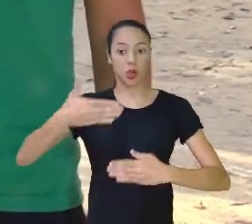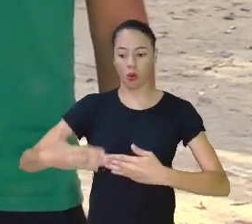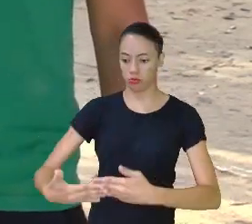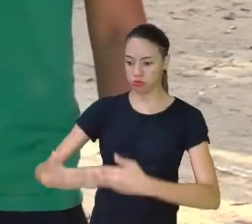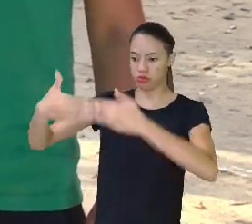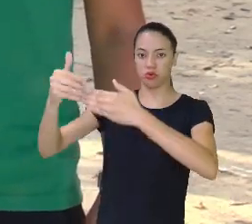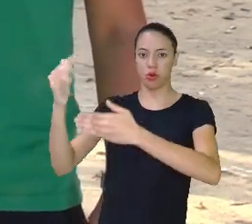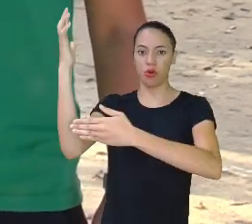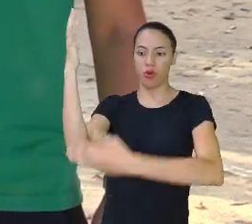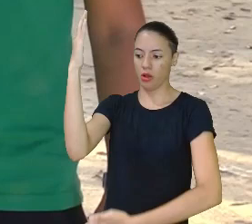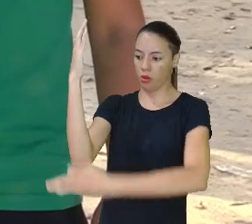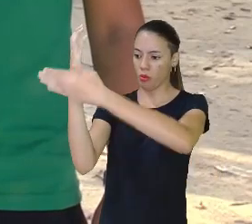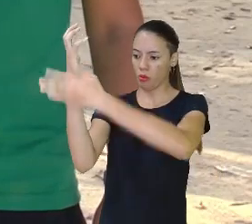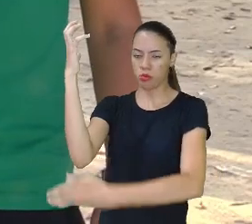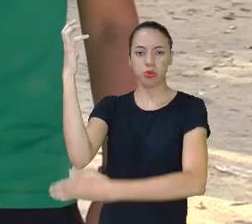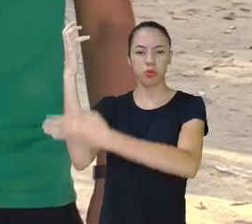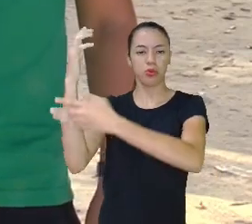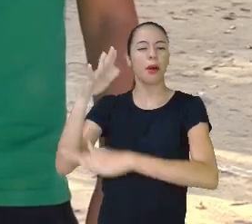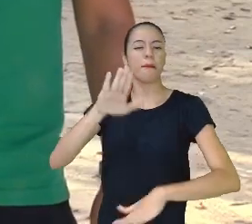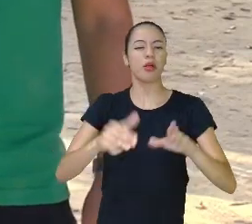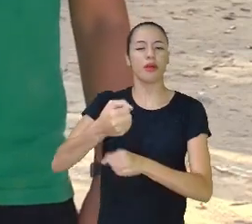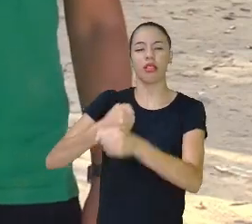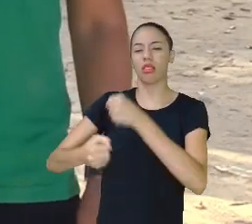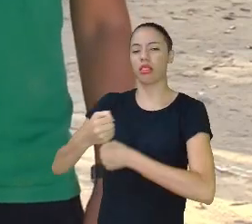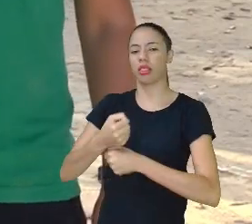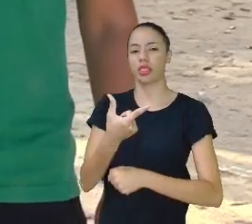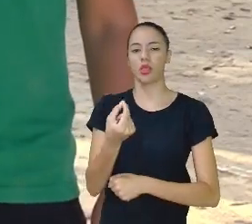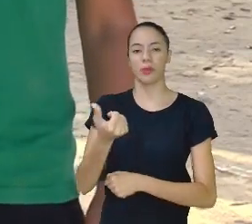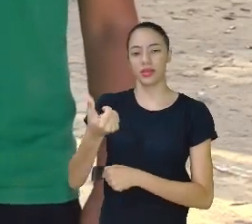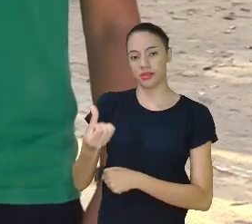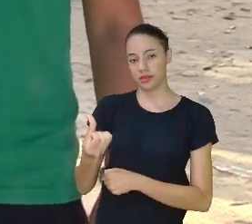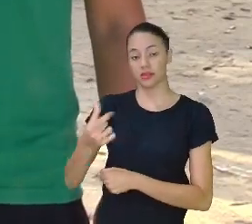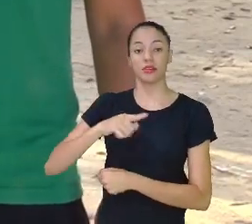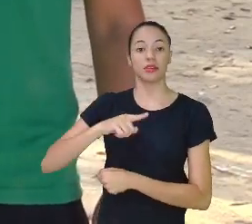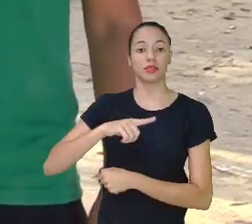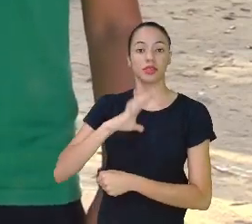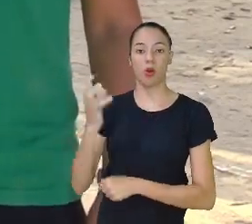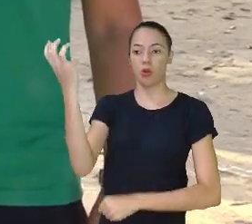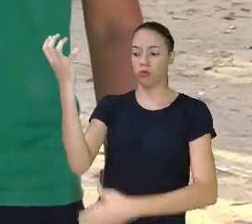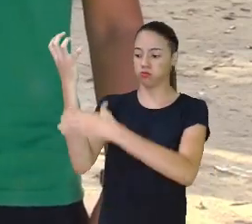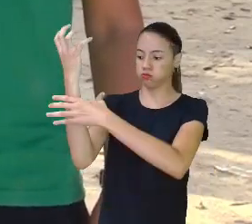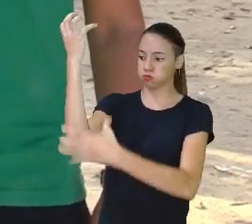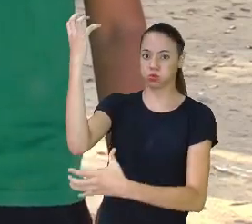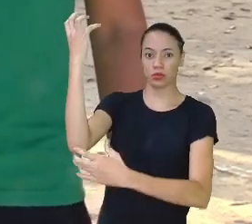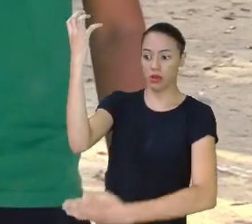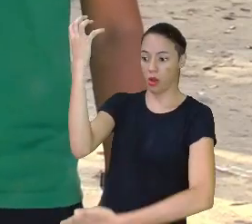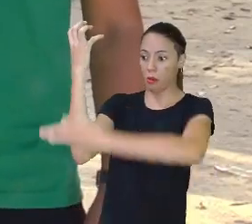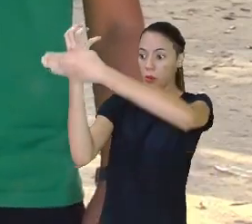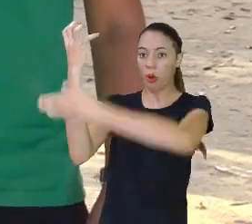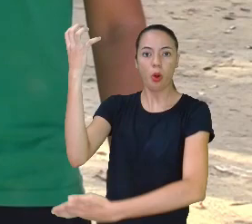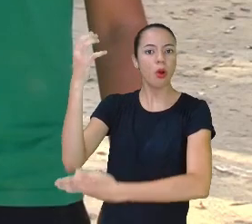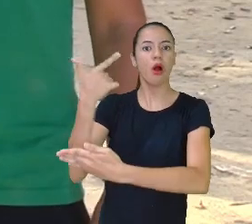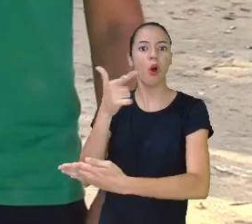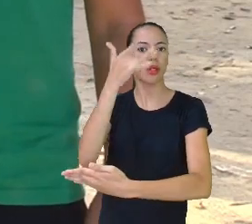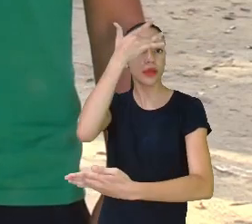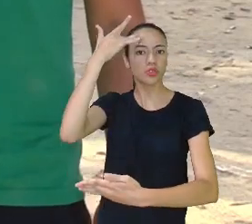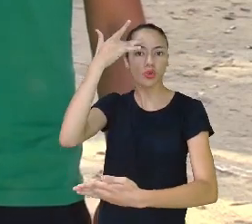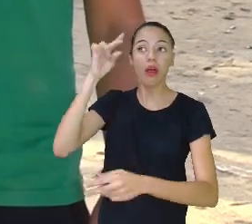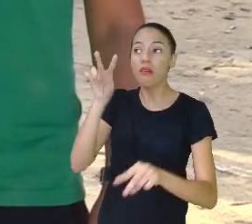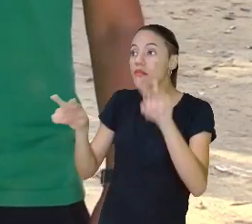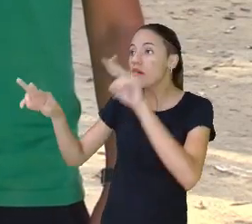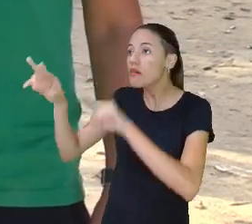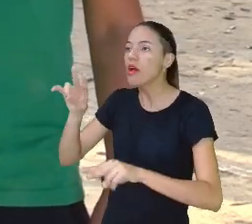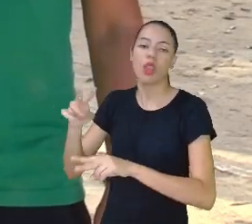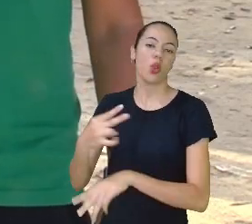tempo, vice? Até 2016, mais ou menos, tinha um muro ao redor desse baobá e as pessoas não tinham acesso. Então,